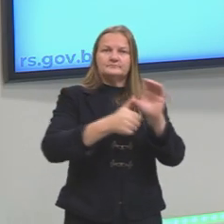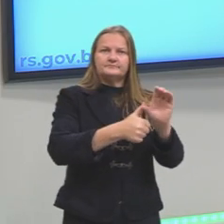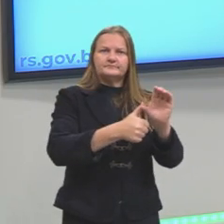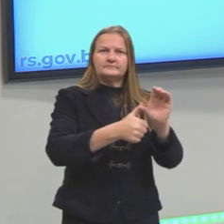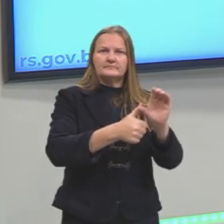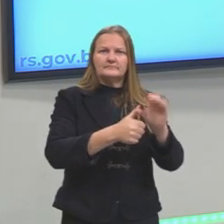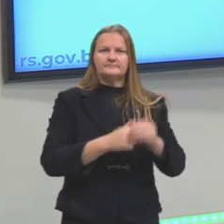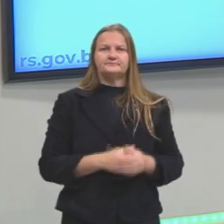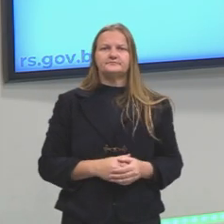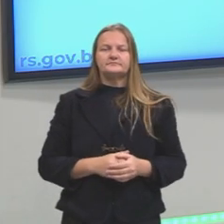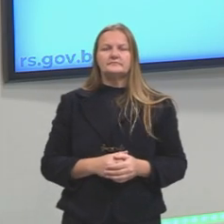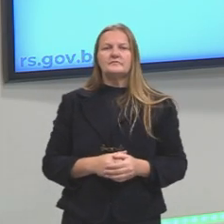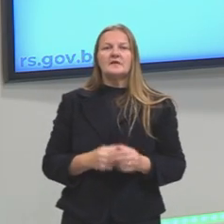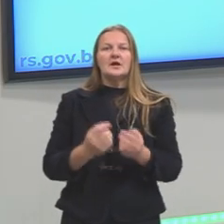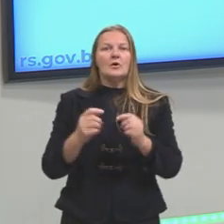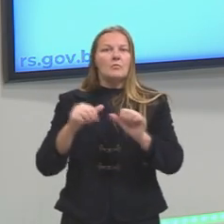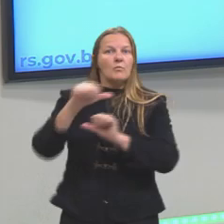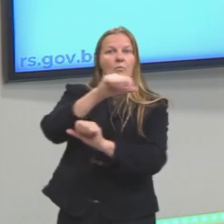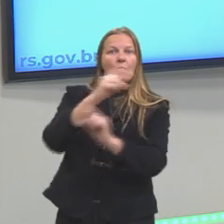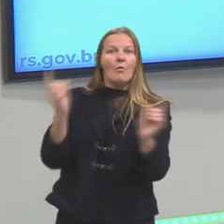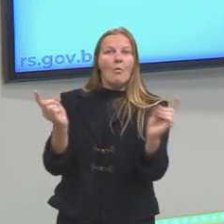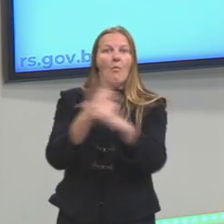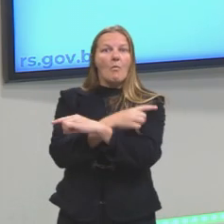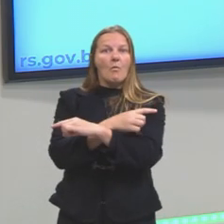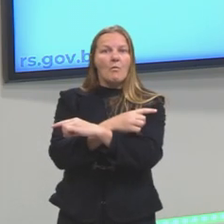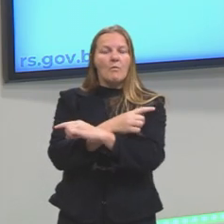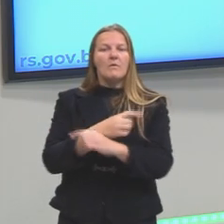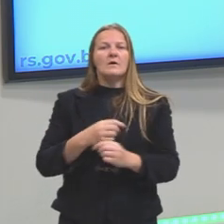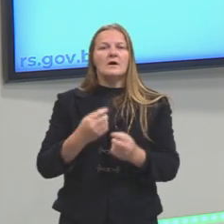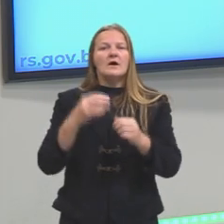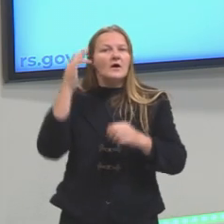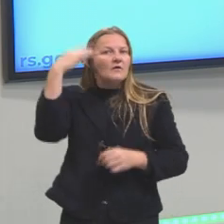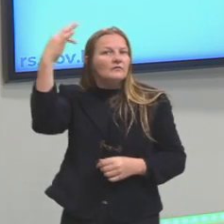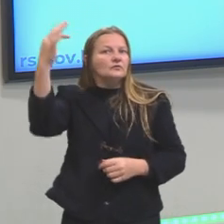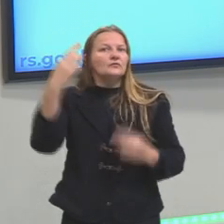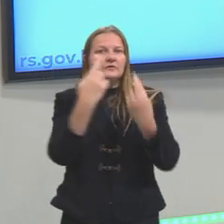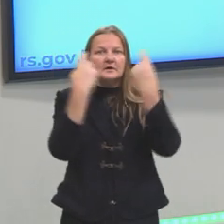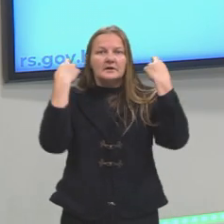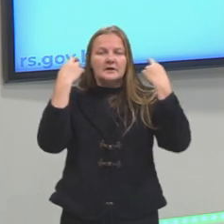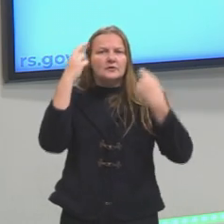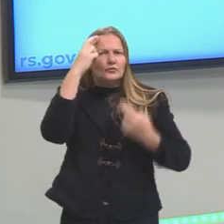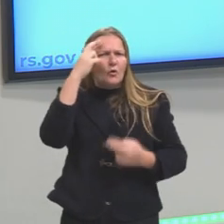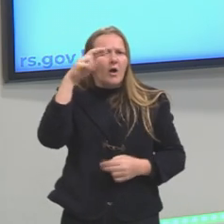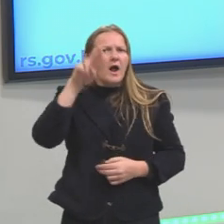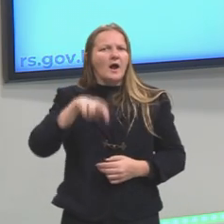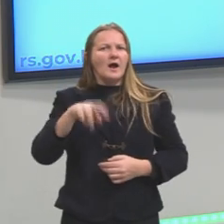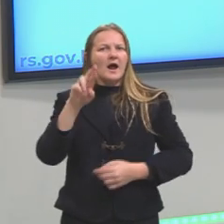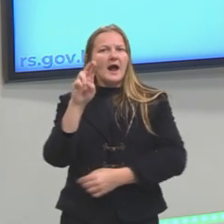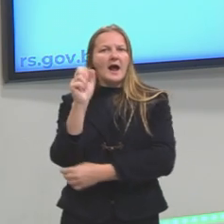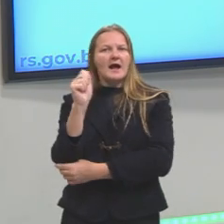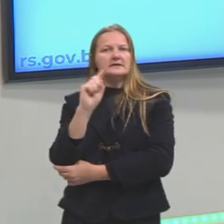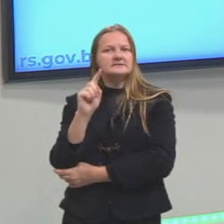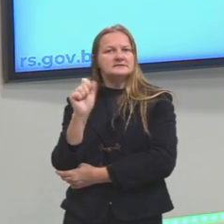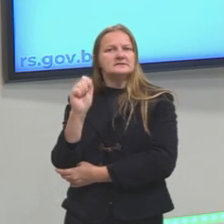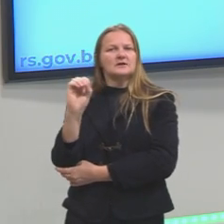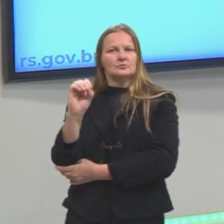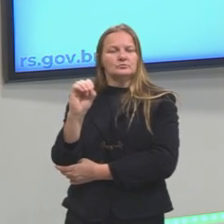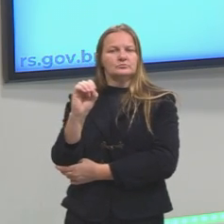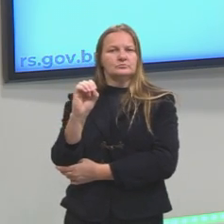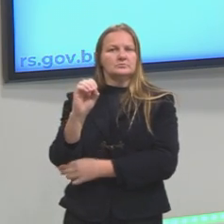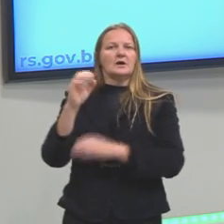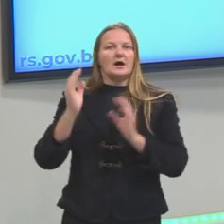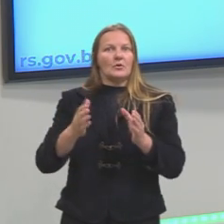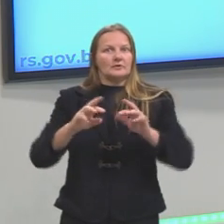oposto do que era a filosofia grega que pro e são através da razão então o que que você acha Vai pensando